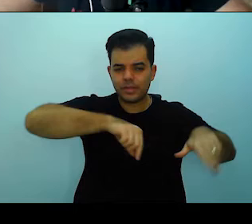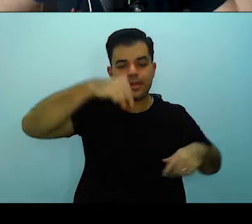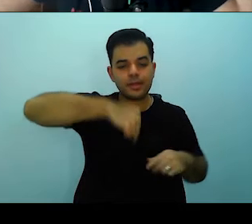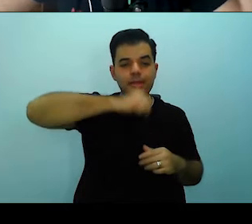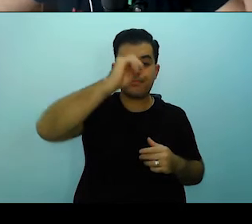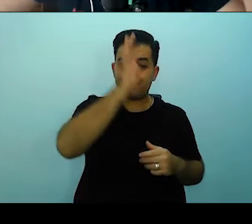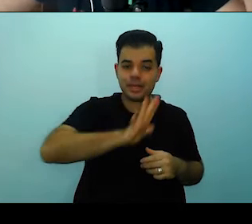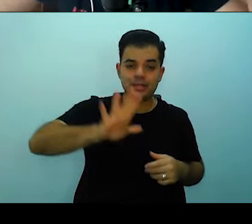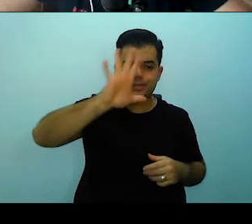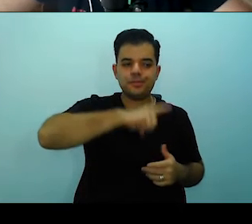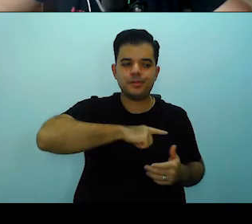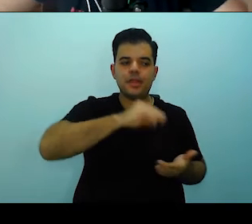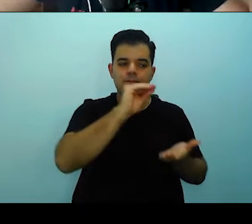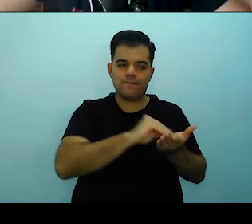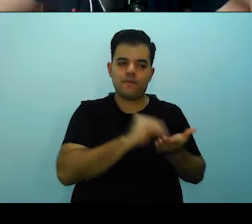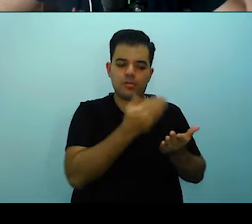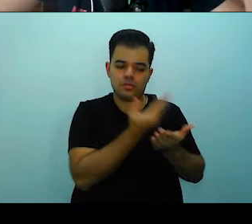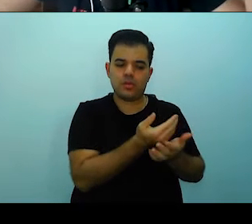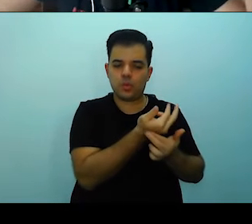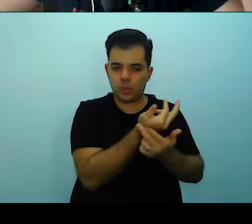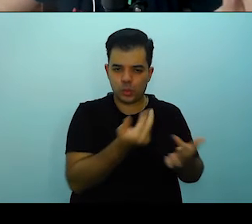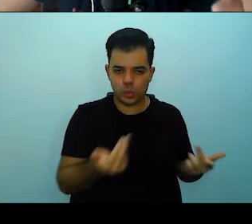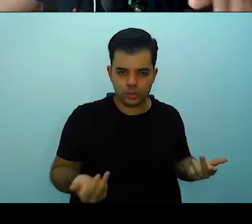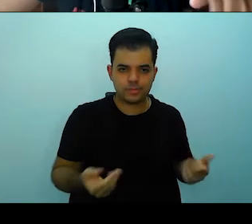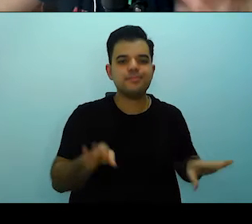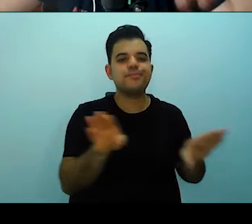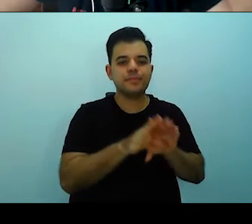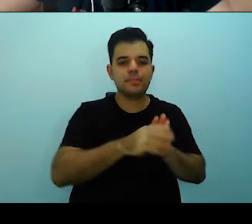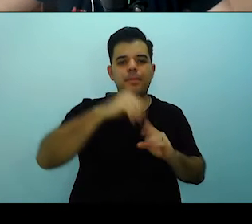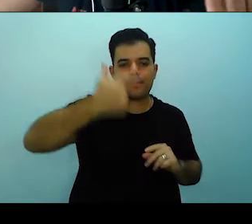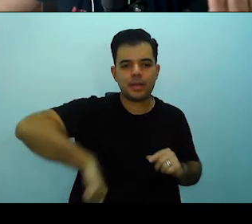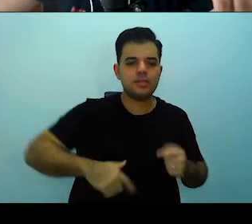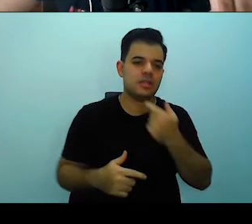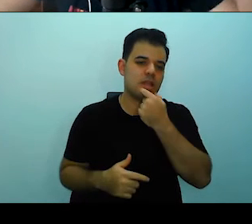restrição em termos de material, a gente tem uma restrição quanto ao inglês. Então, a gente já